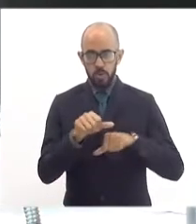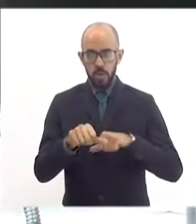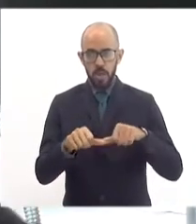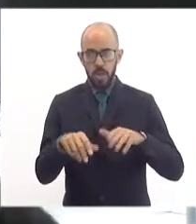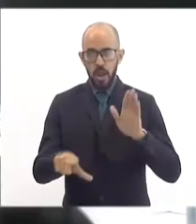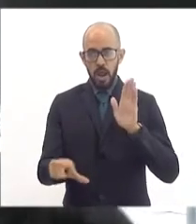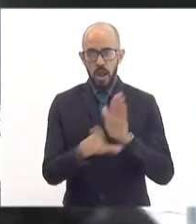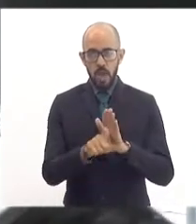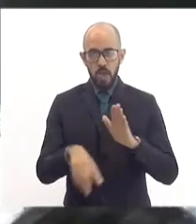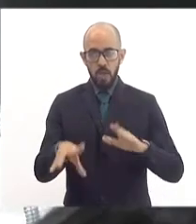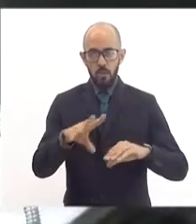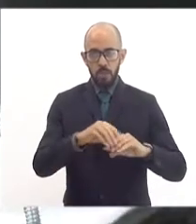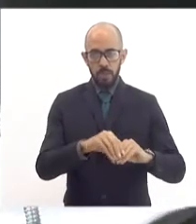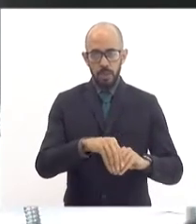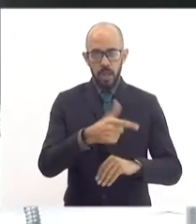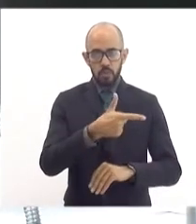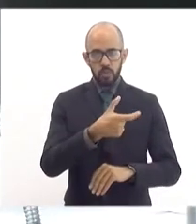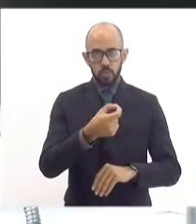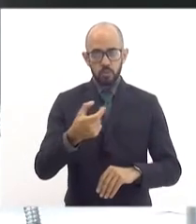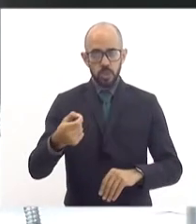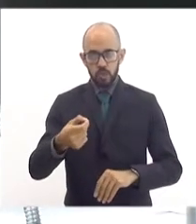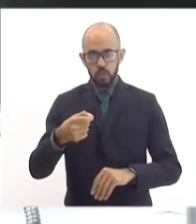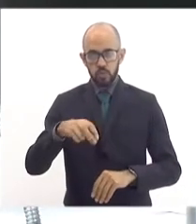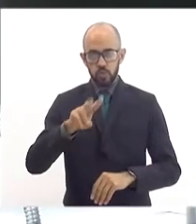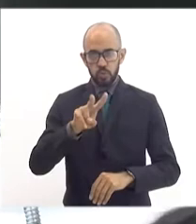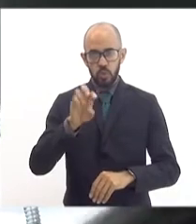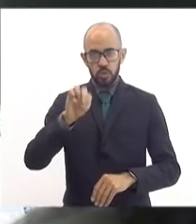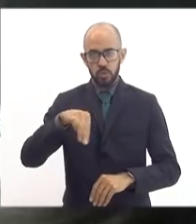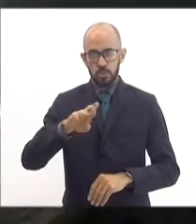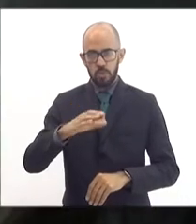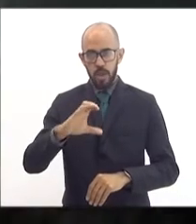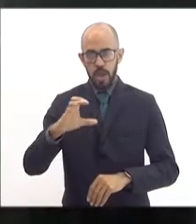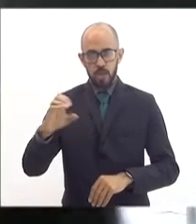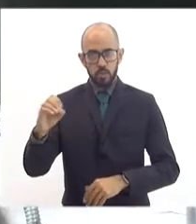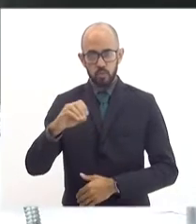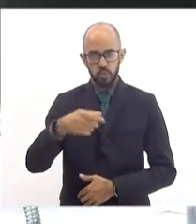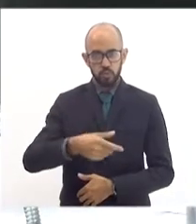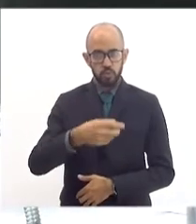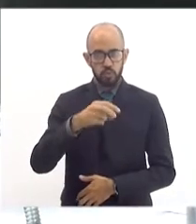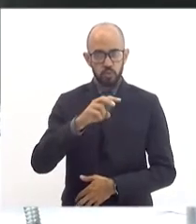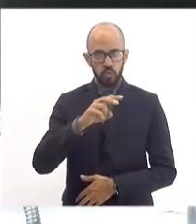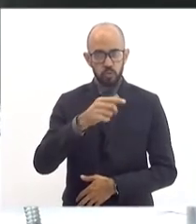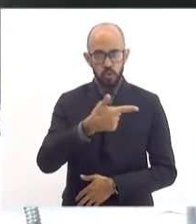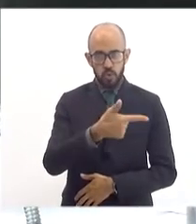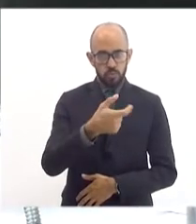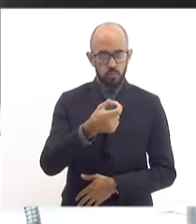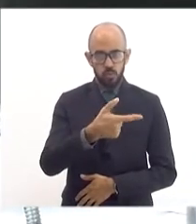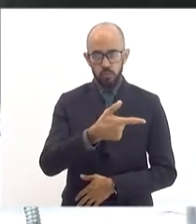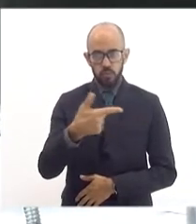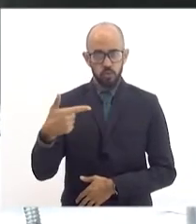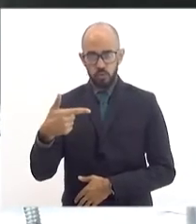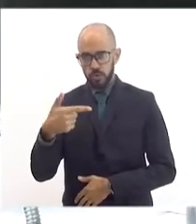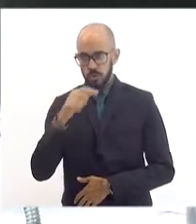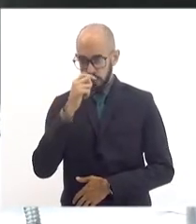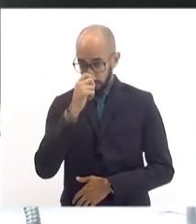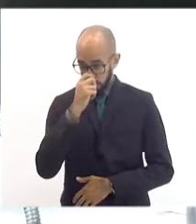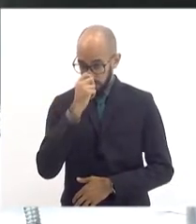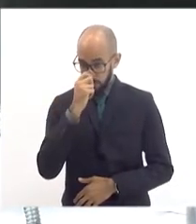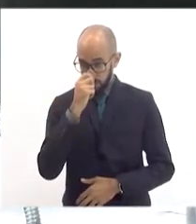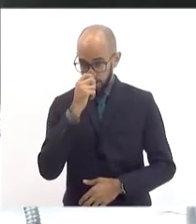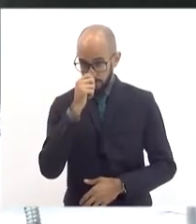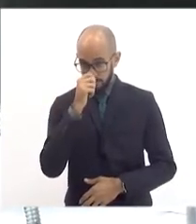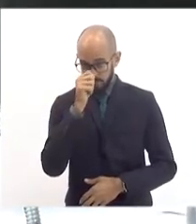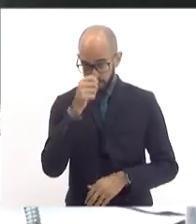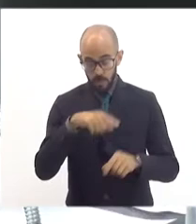complementar 200, de 2 de março de 22. E também sobre as